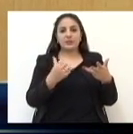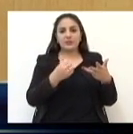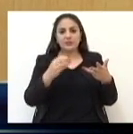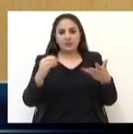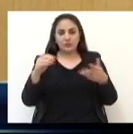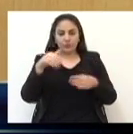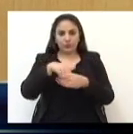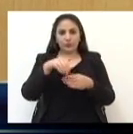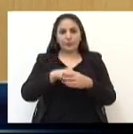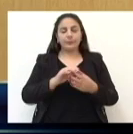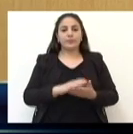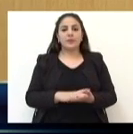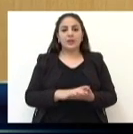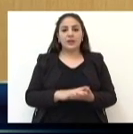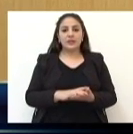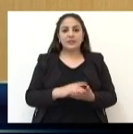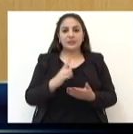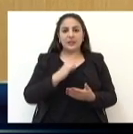A abstenção foi de